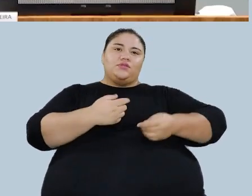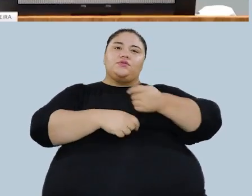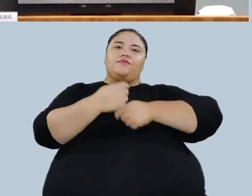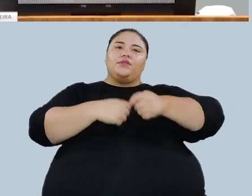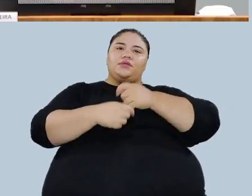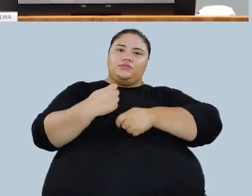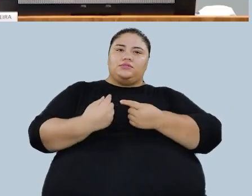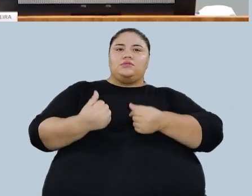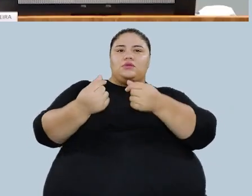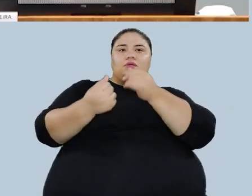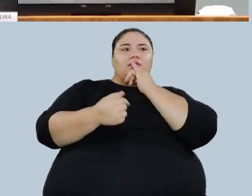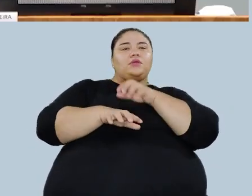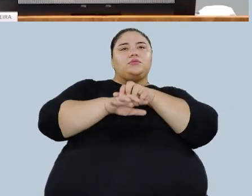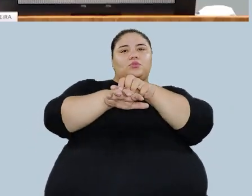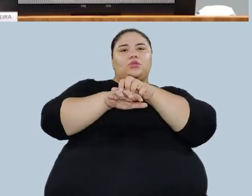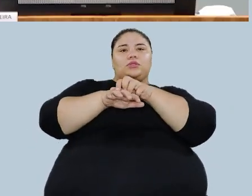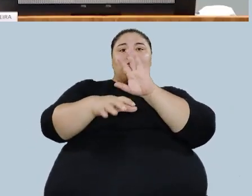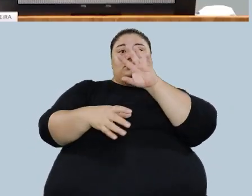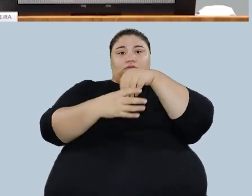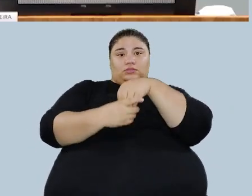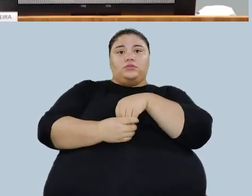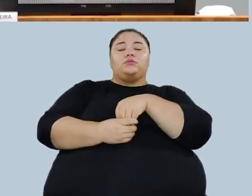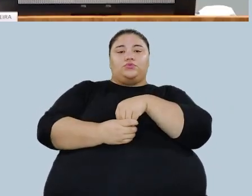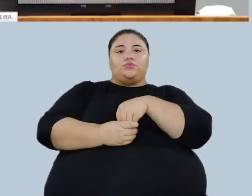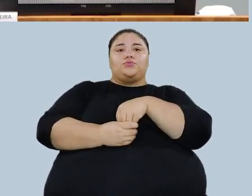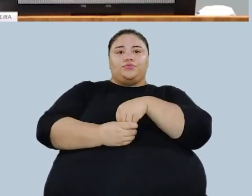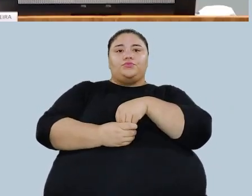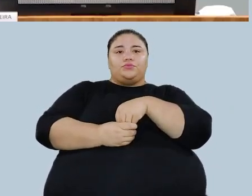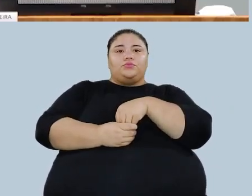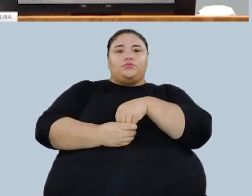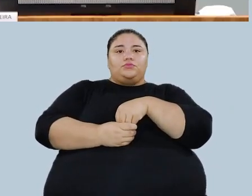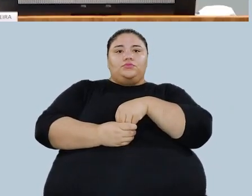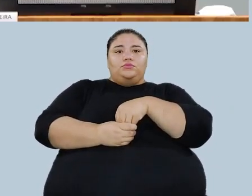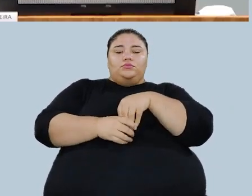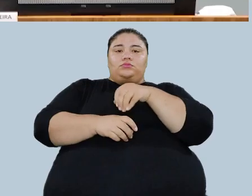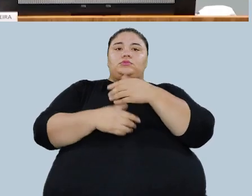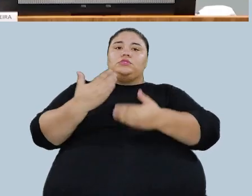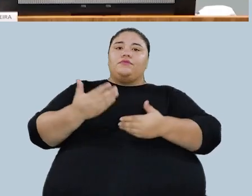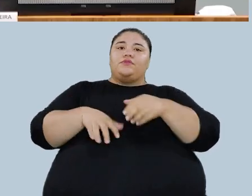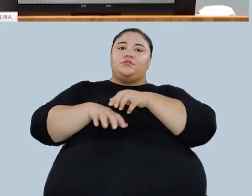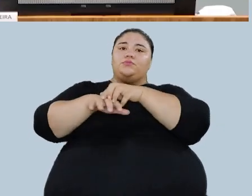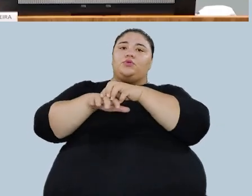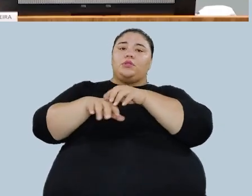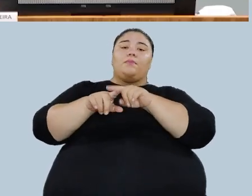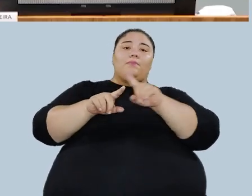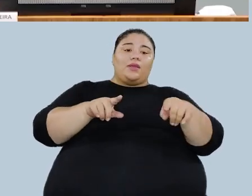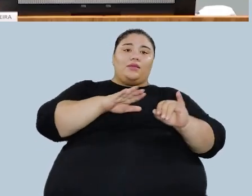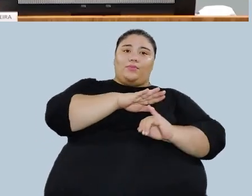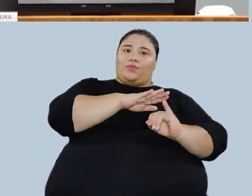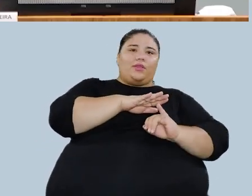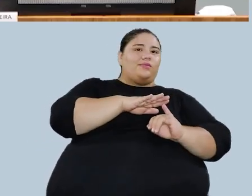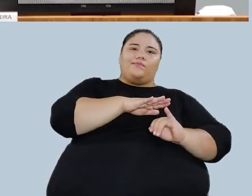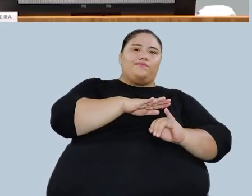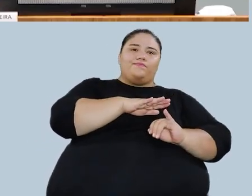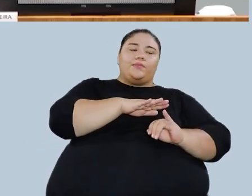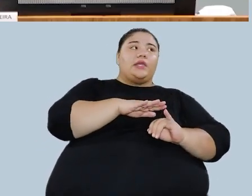financeiros, né, da exportação, né, está dentro de um serviços financeiros exportados de imunidade, mas os importados